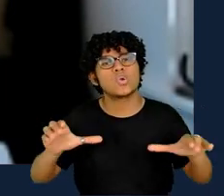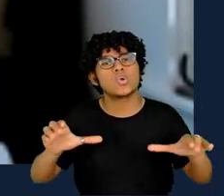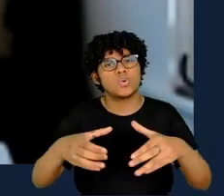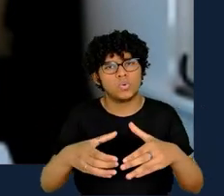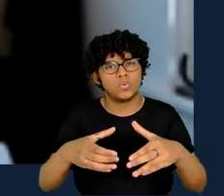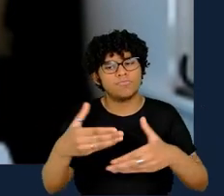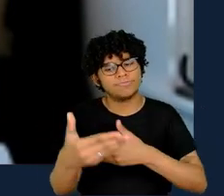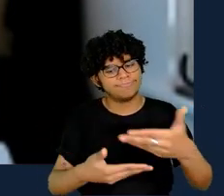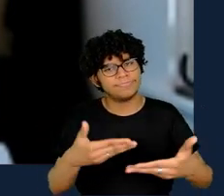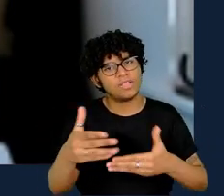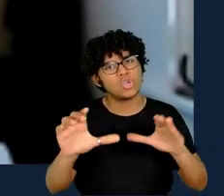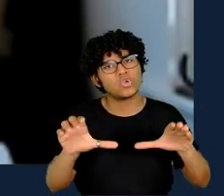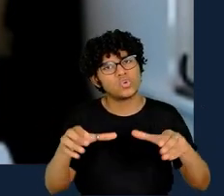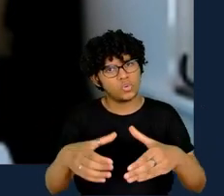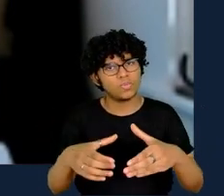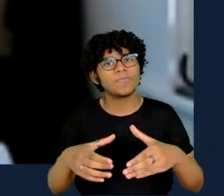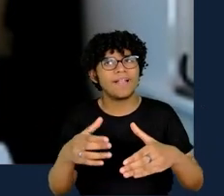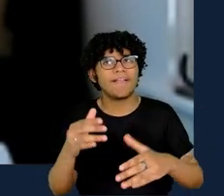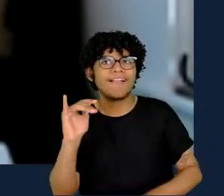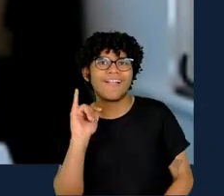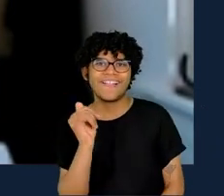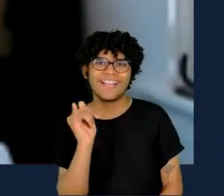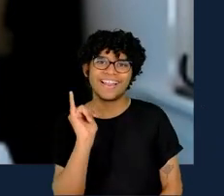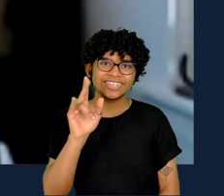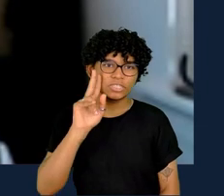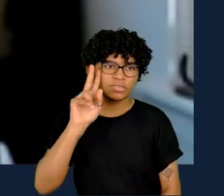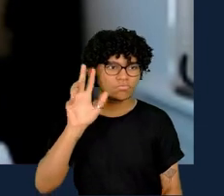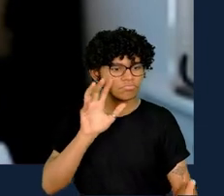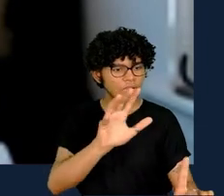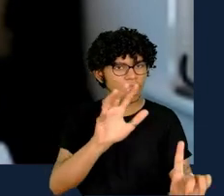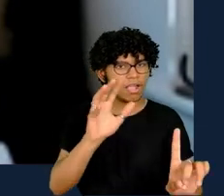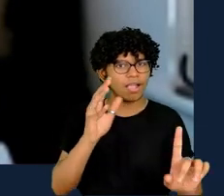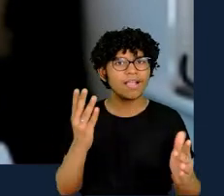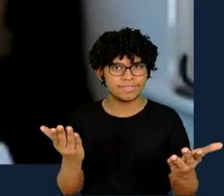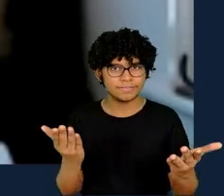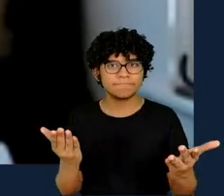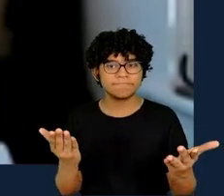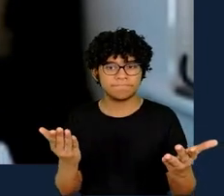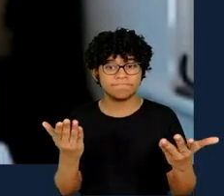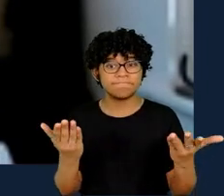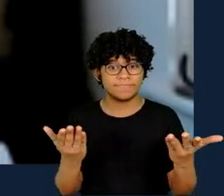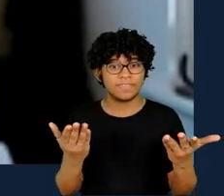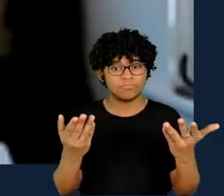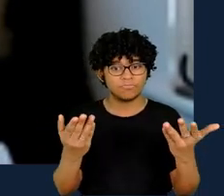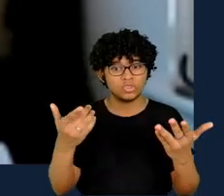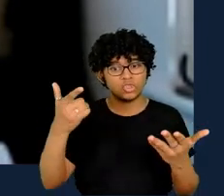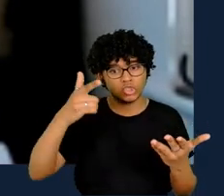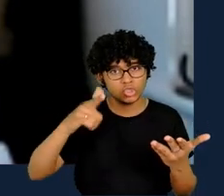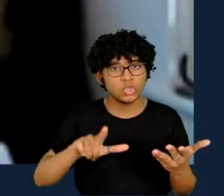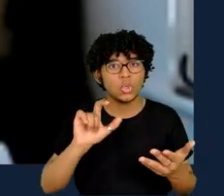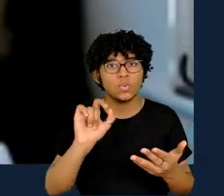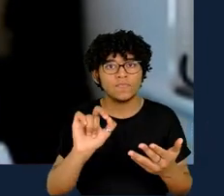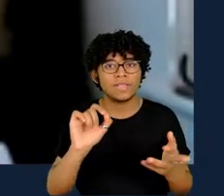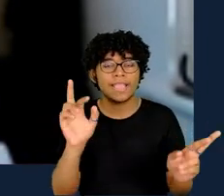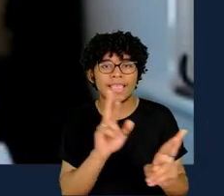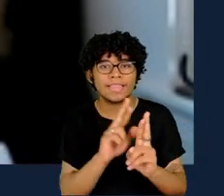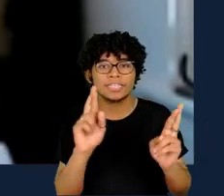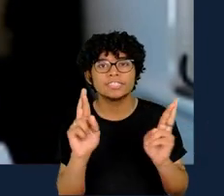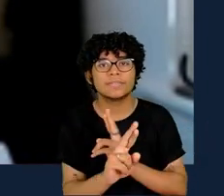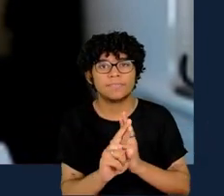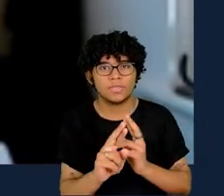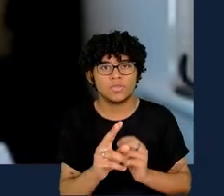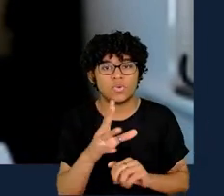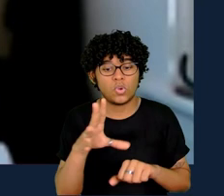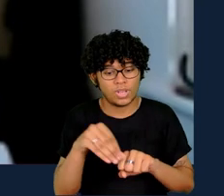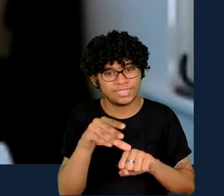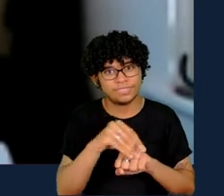a contar histórias mais impactantes. Então, eu vou voltar à conversa que tivemos antes sobre o relacionamento entre conhecimento tradicional e